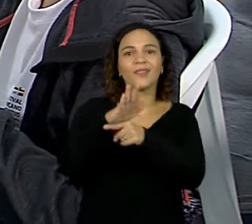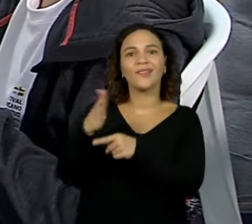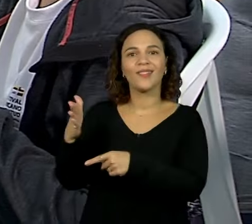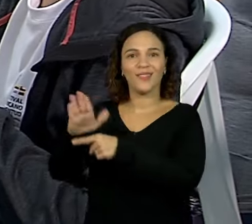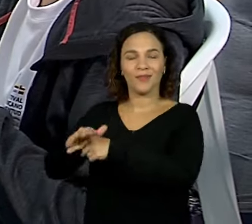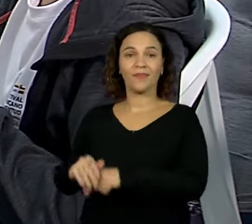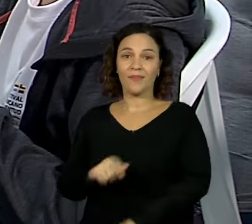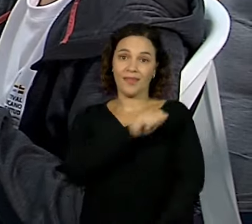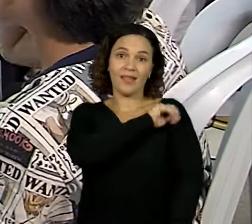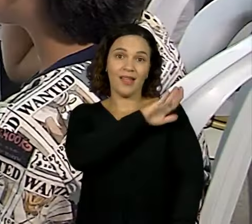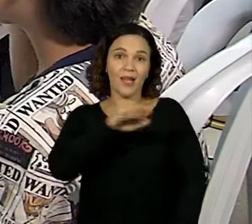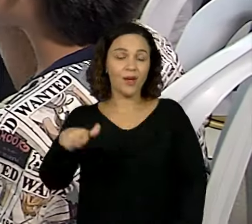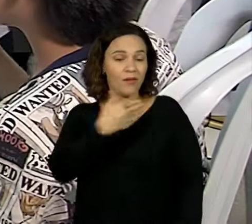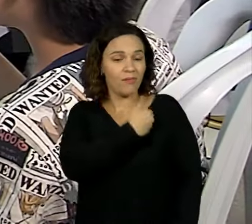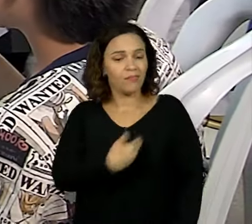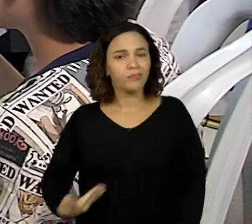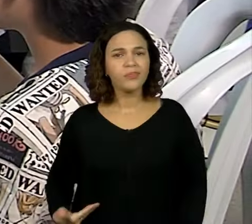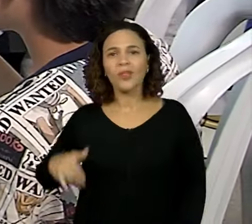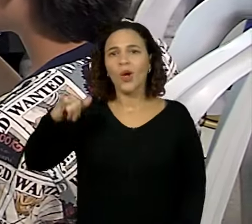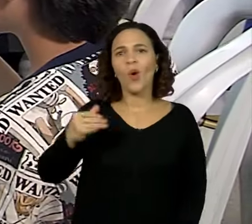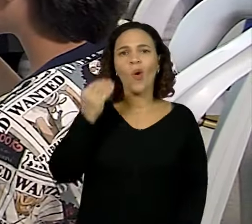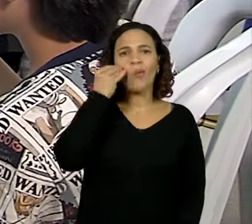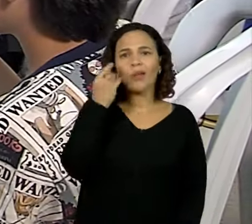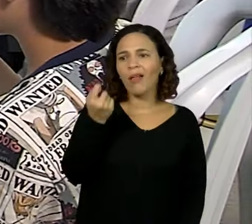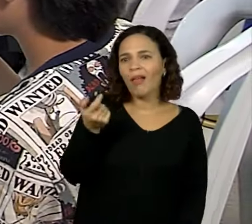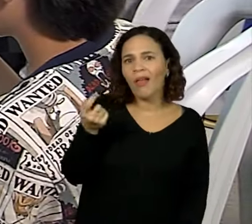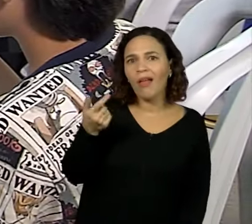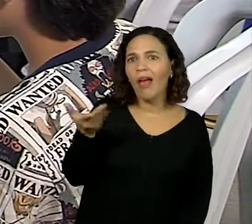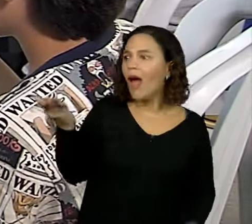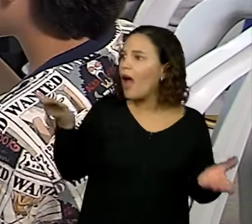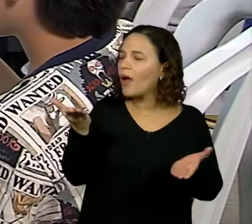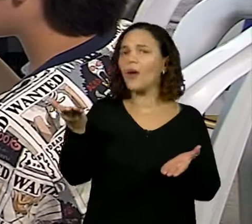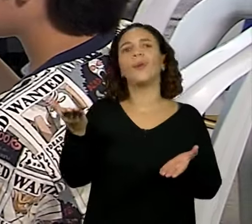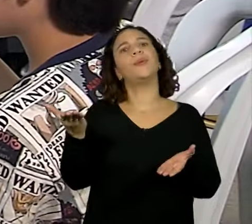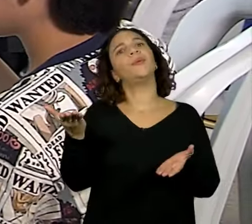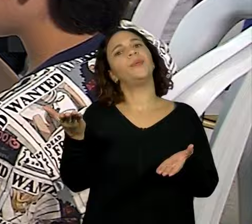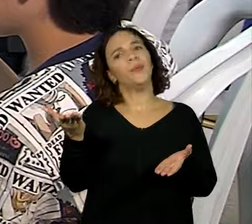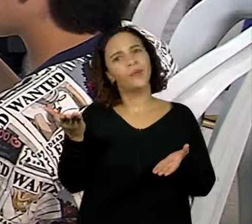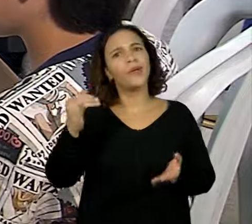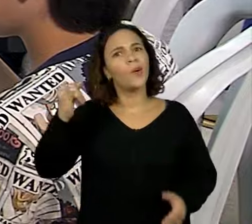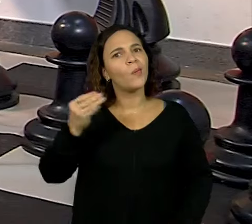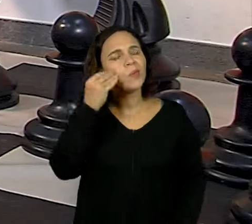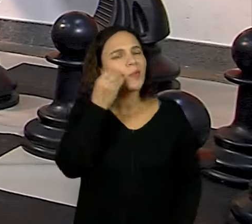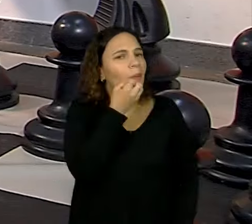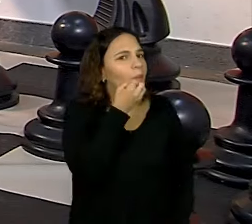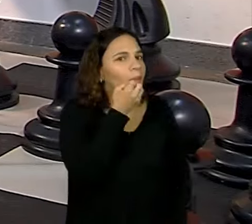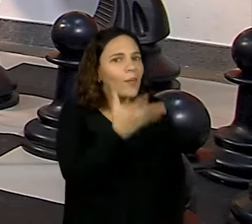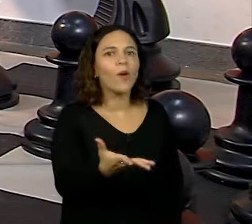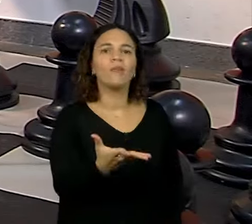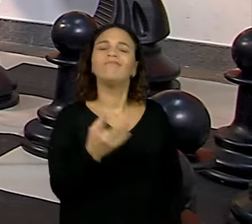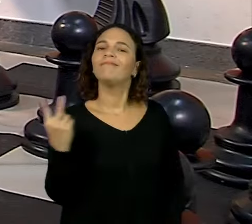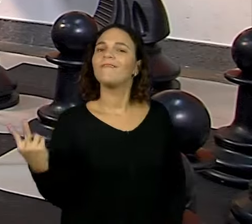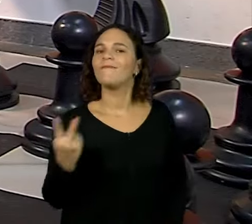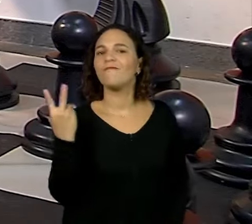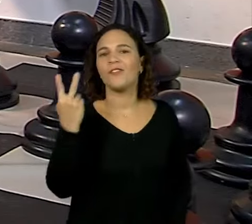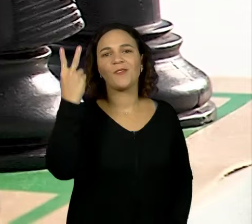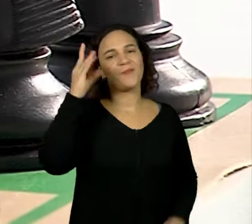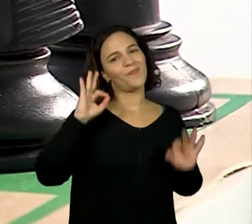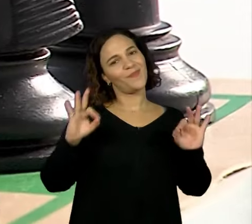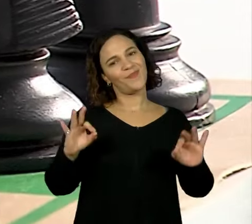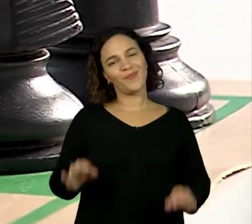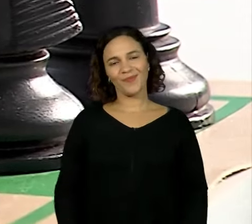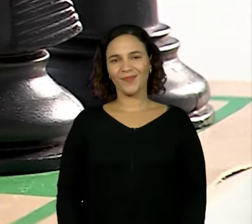Alunos de escola pública, que não teve tantas oportunidades, tendo essa oportunidade é algo muito bom, então a gente valoriza muito tudo